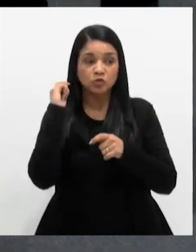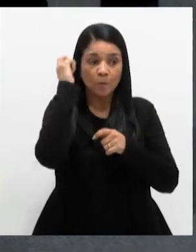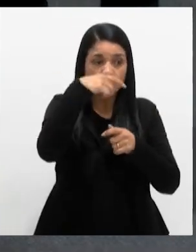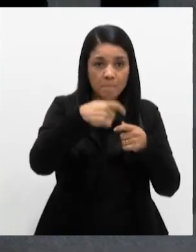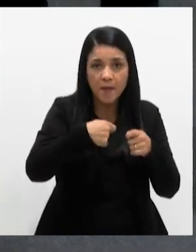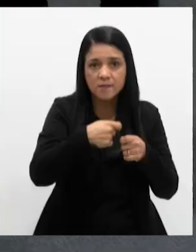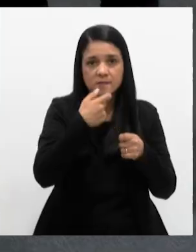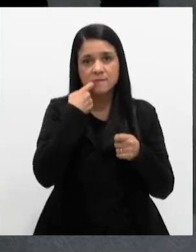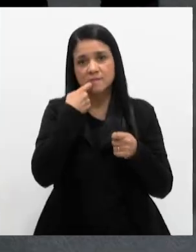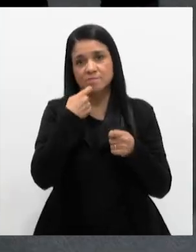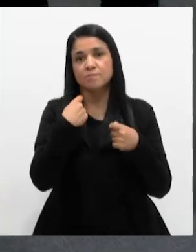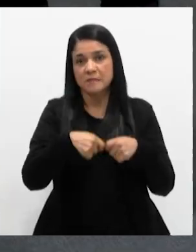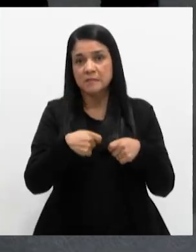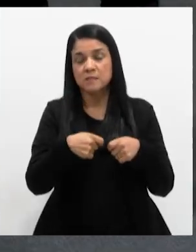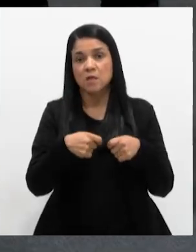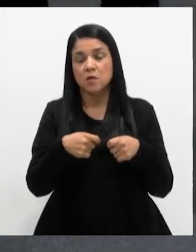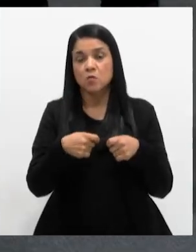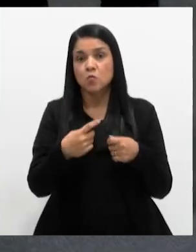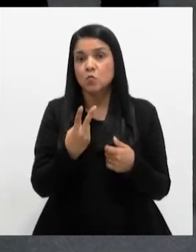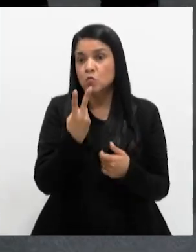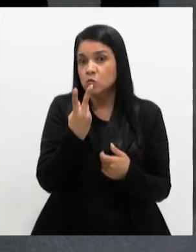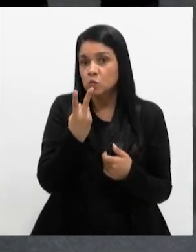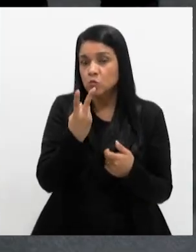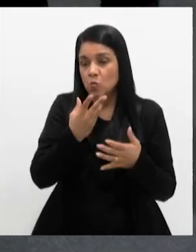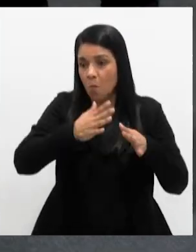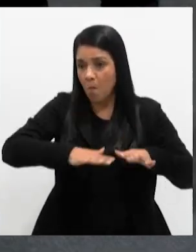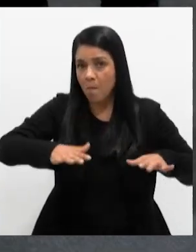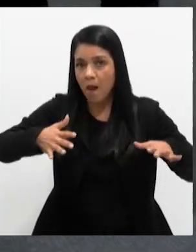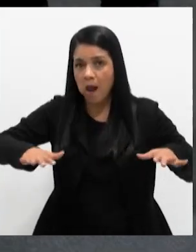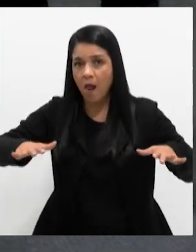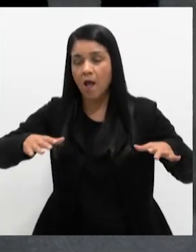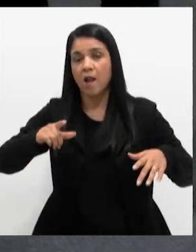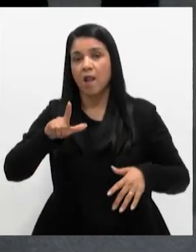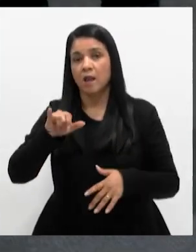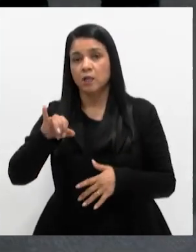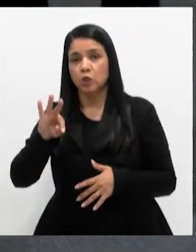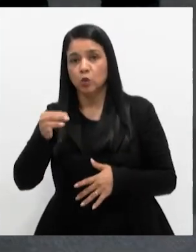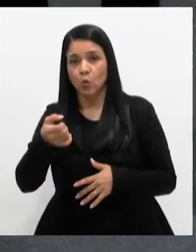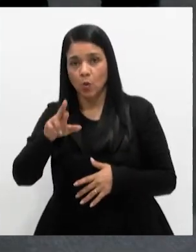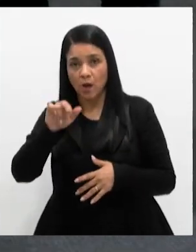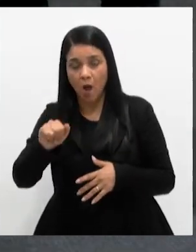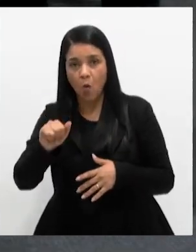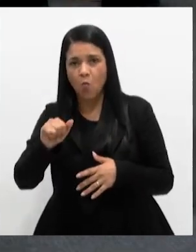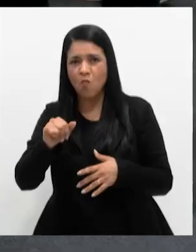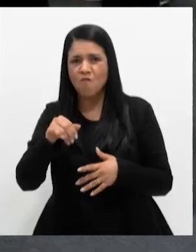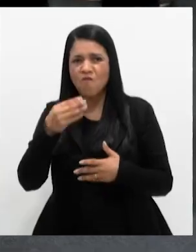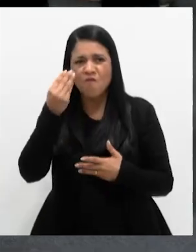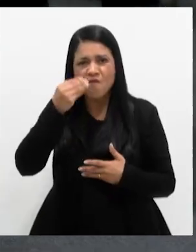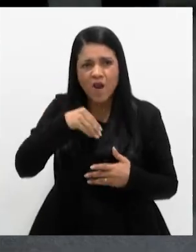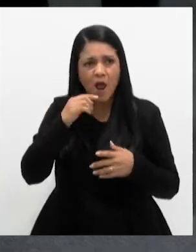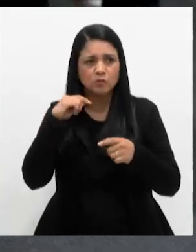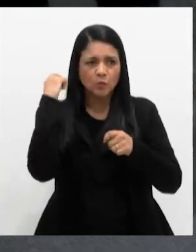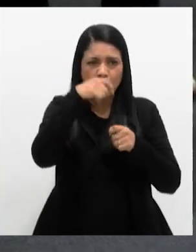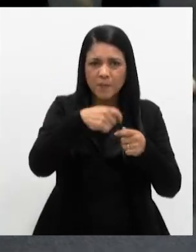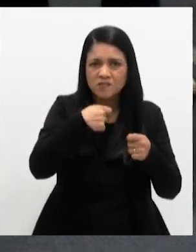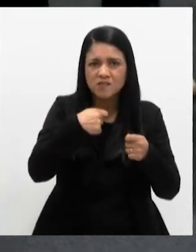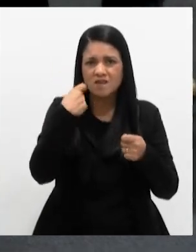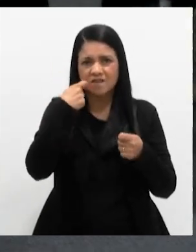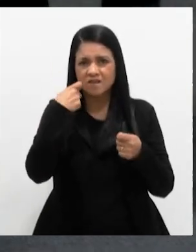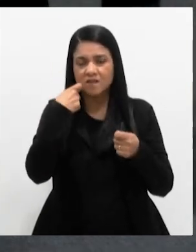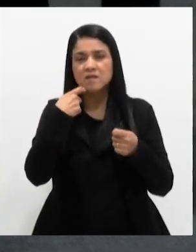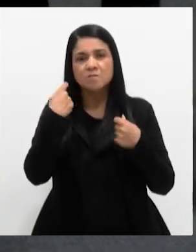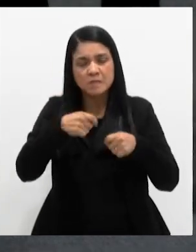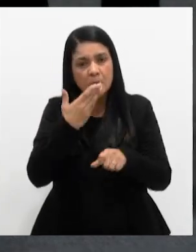Não é possível que o segundo maior litoral do país seja um fracasso do ponto de vista da política pesqueira. Tem que colocar em prática